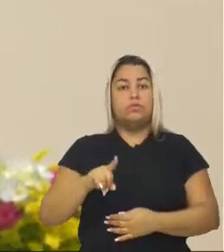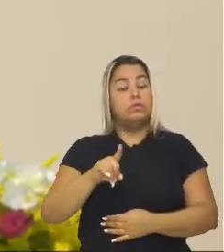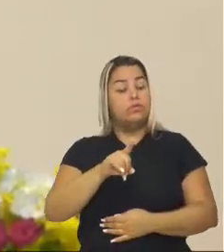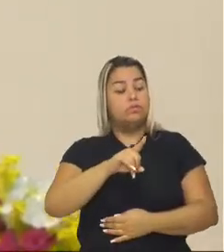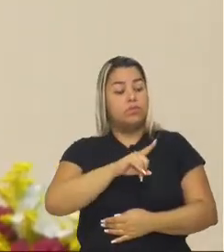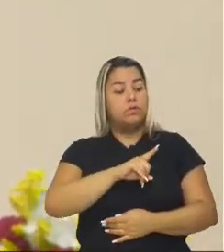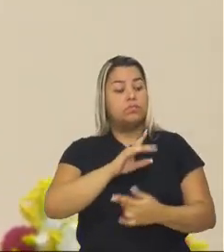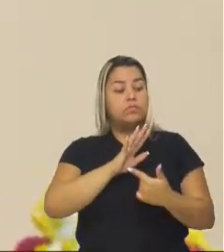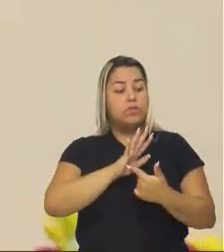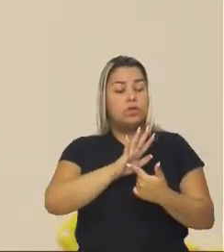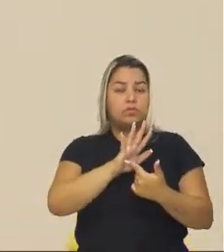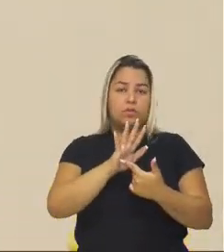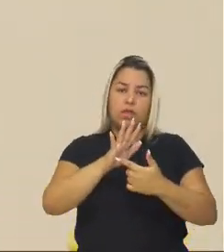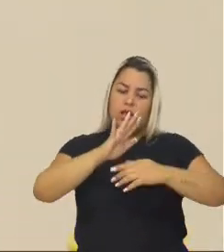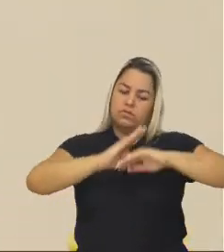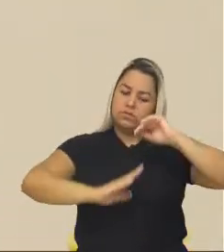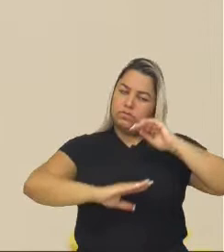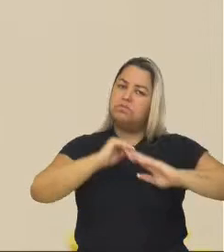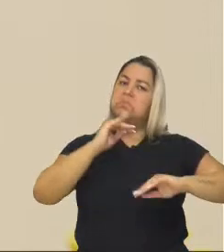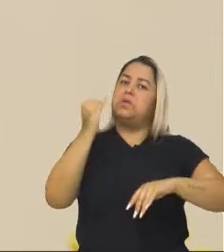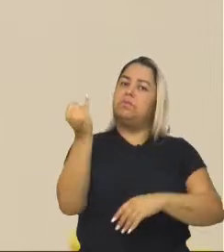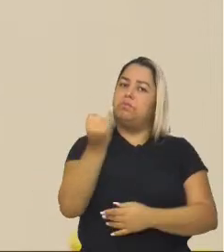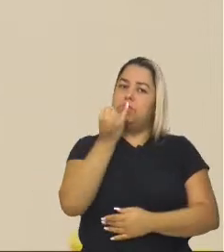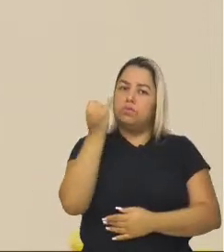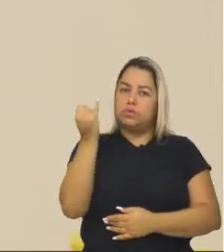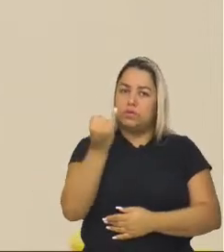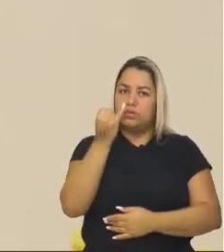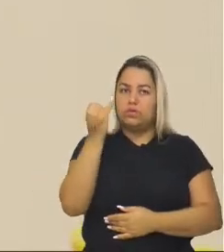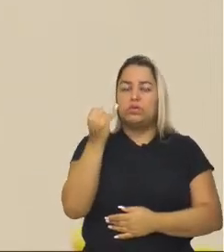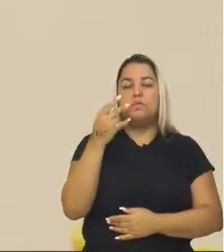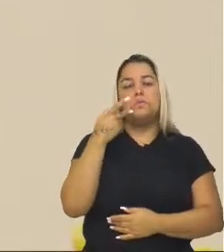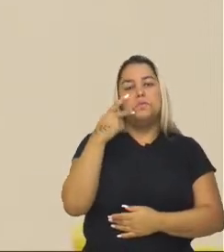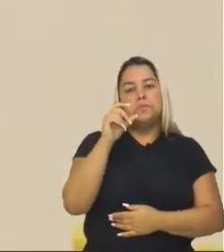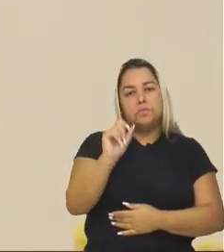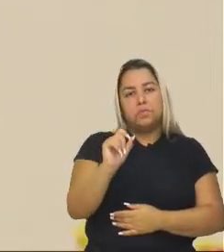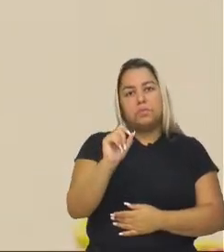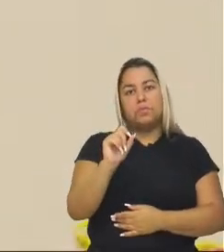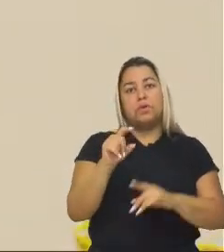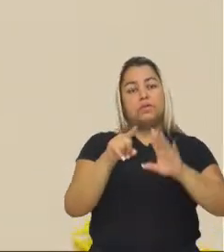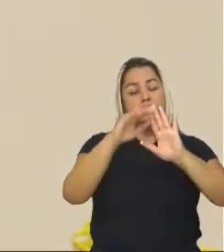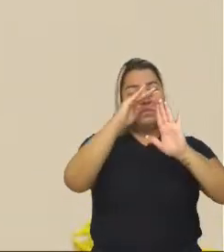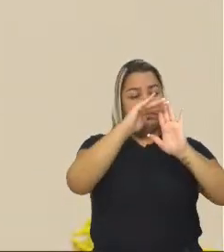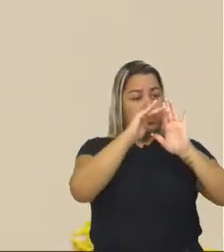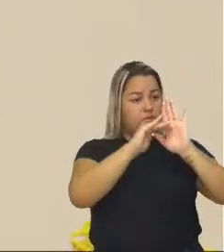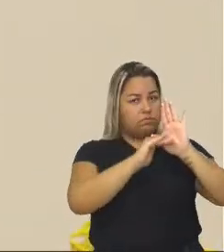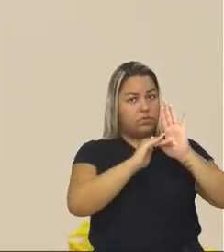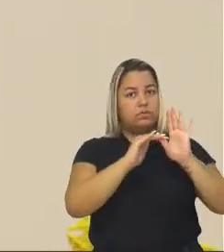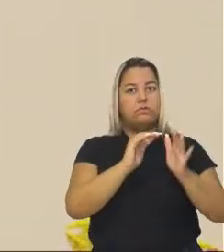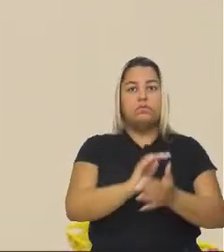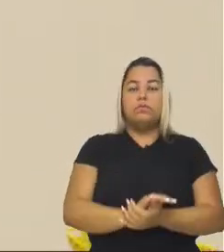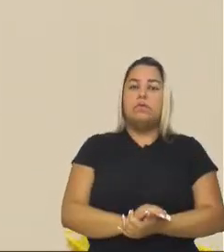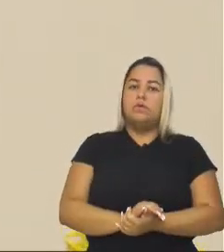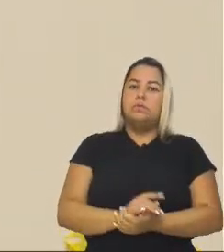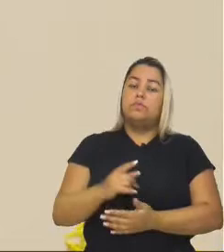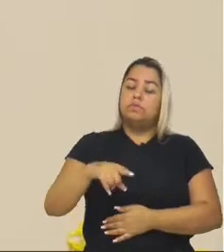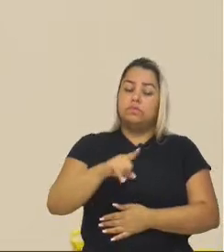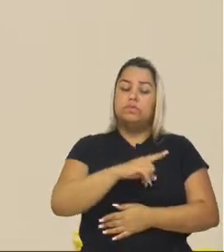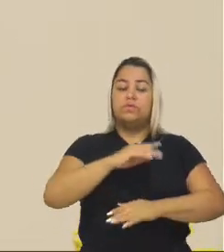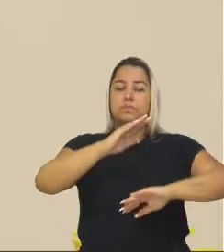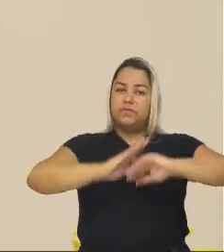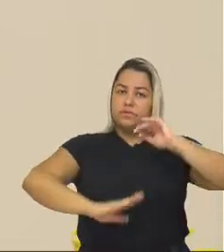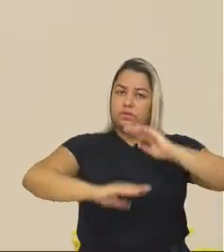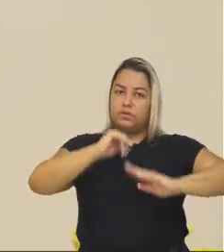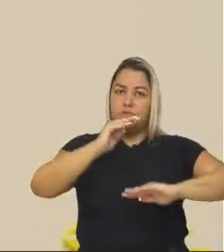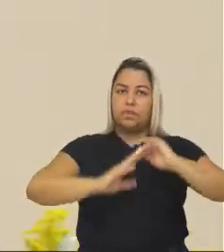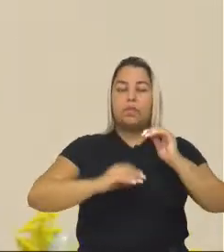traremos ações importantes para essa pauta tão cara para a nossa profissão.